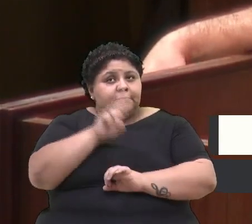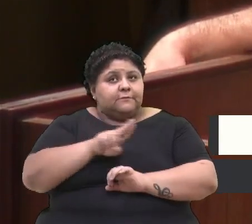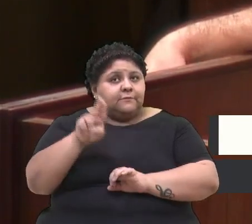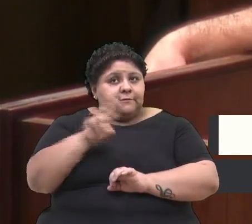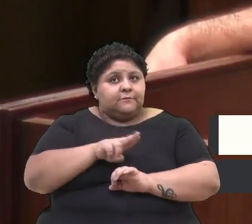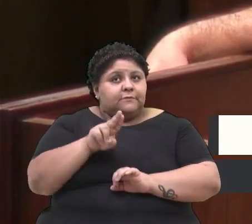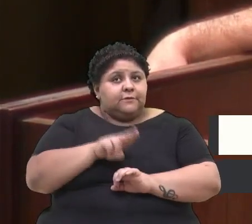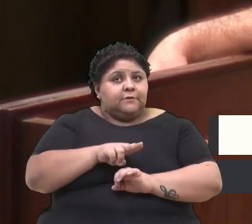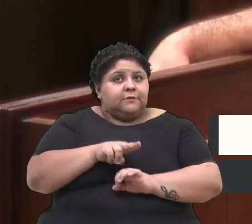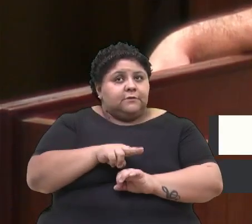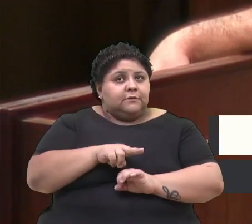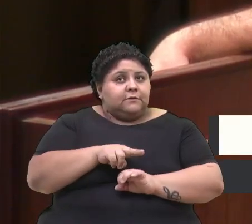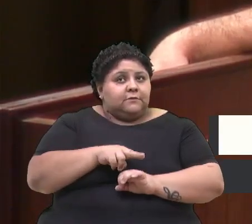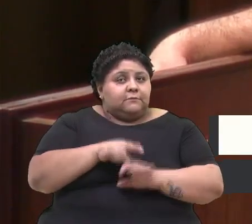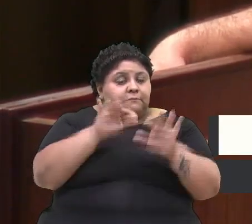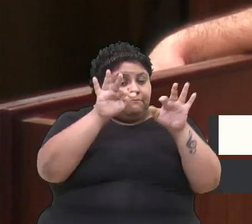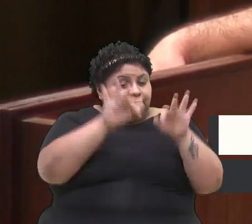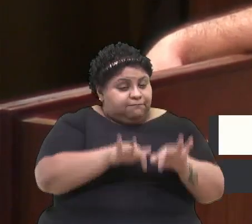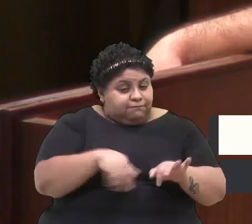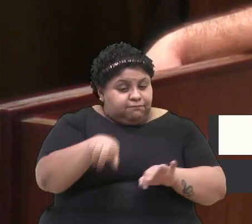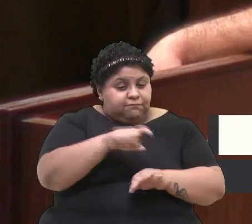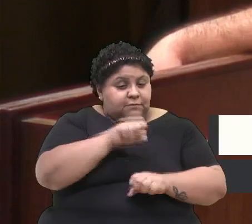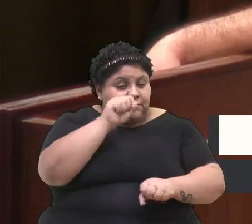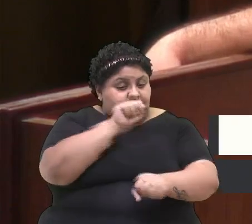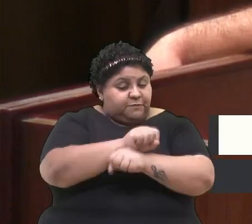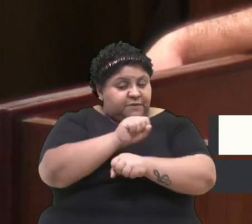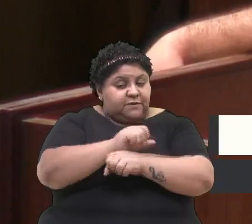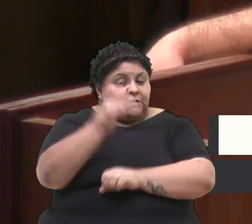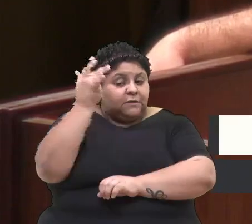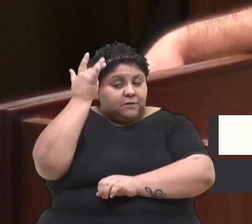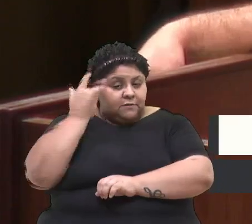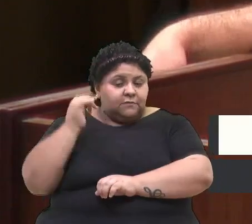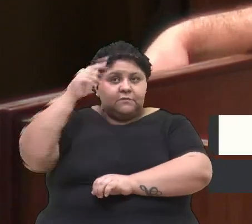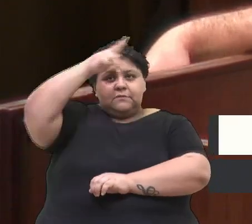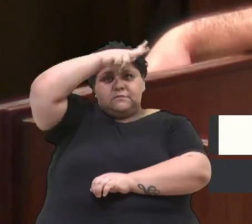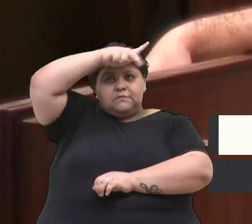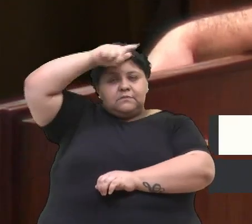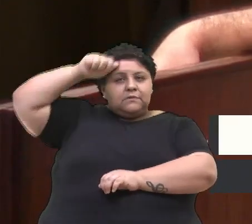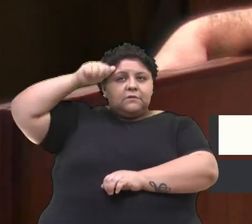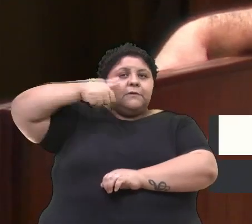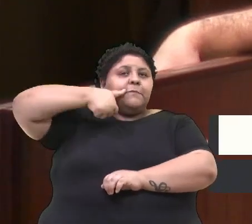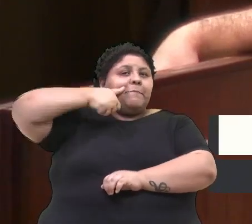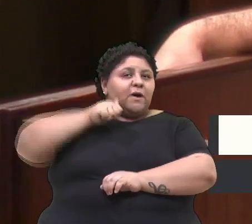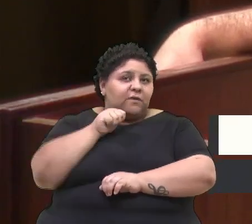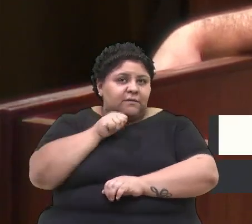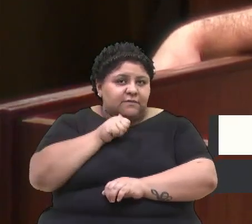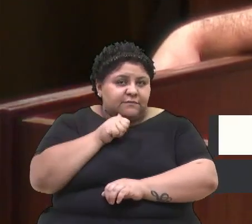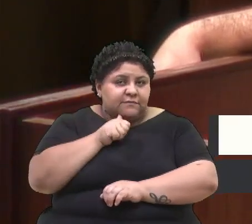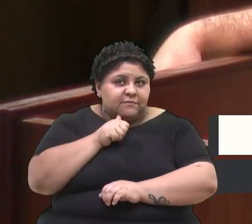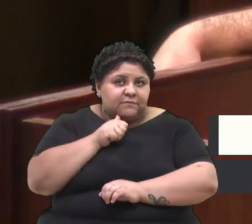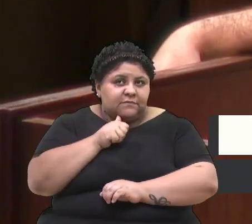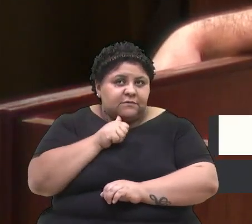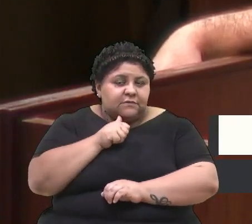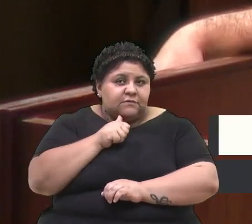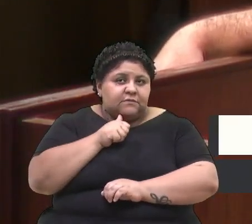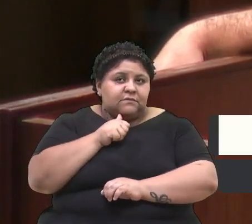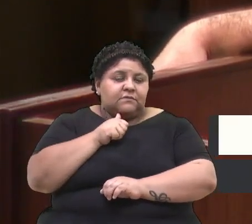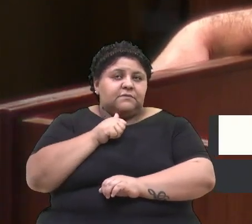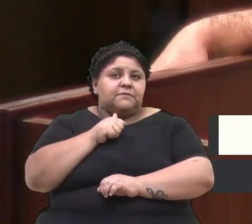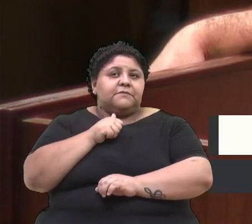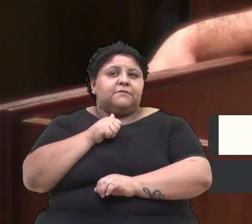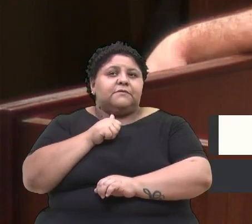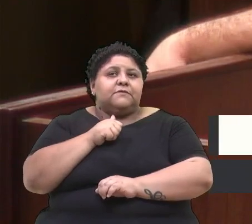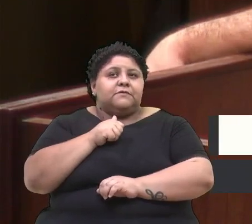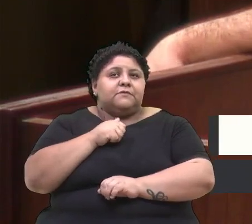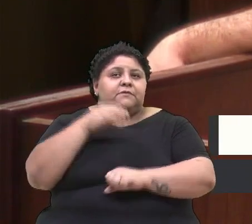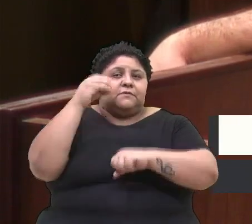precipício. Então, esperamos que amanhã o prefeito e a Paula Iores, né, que ela é indicada